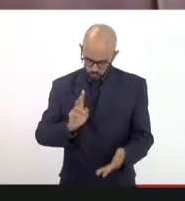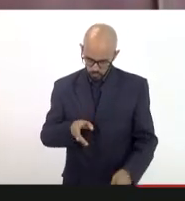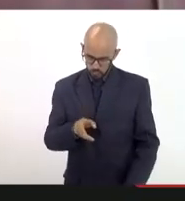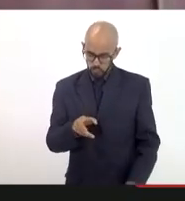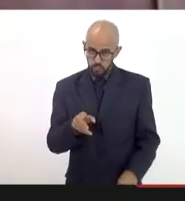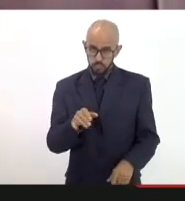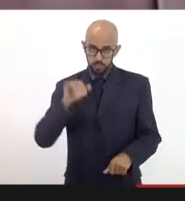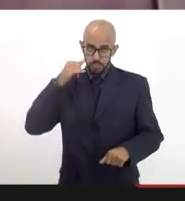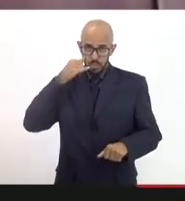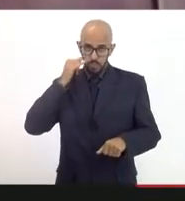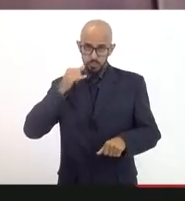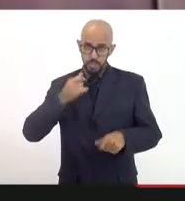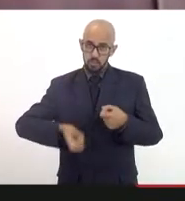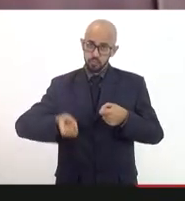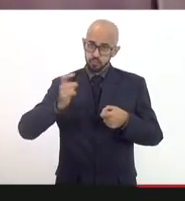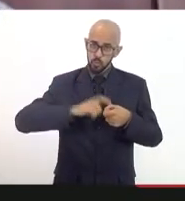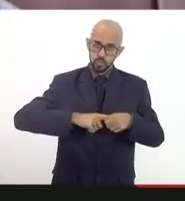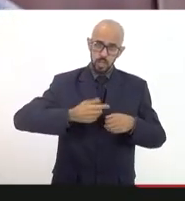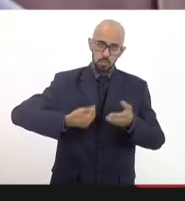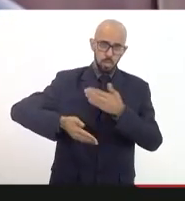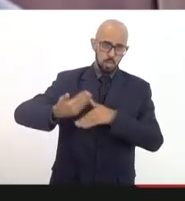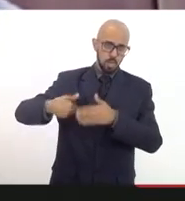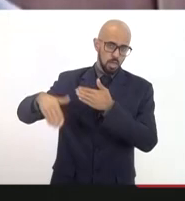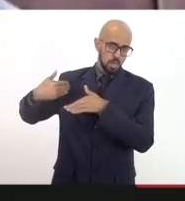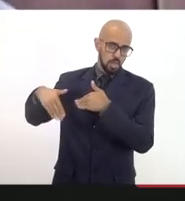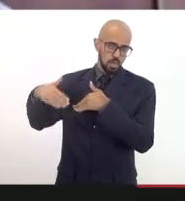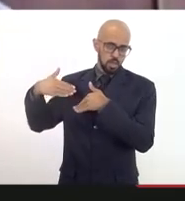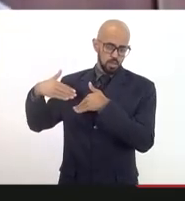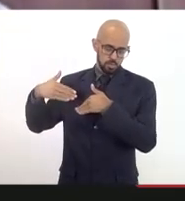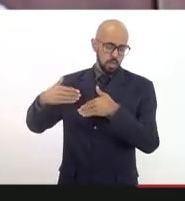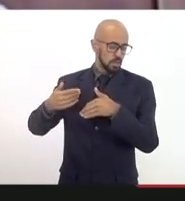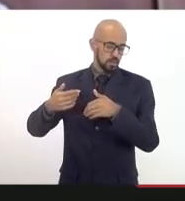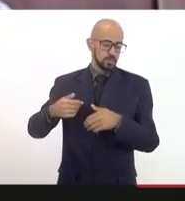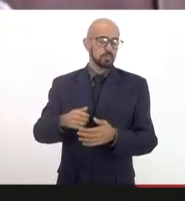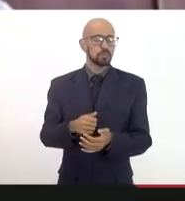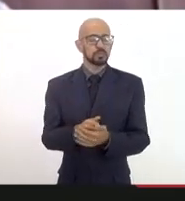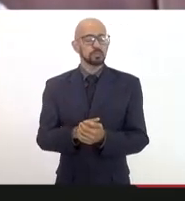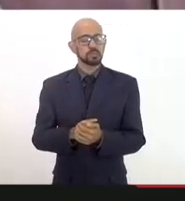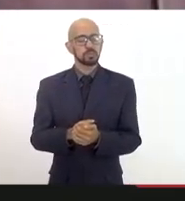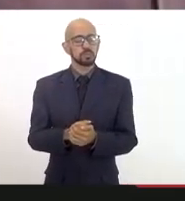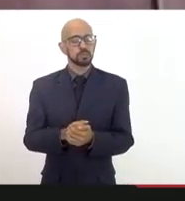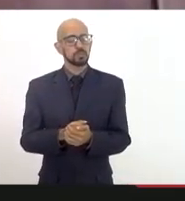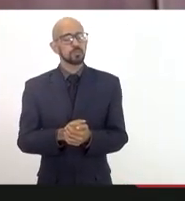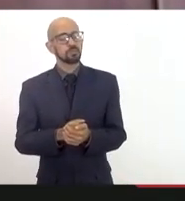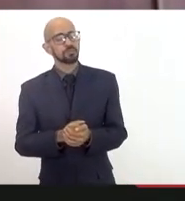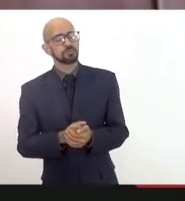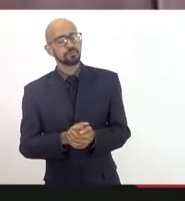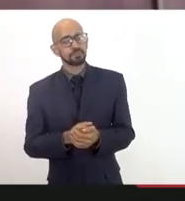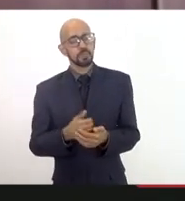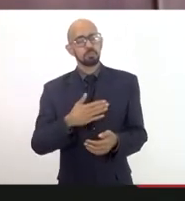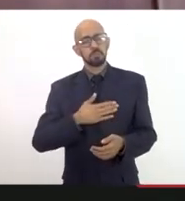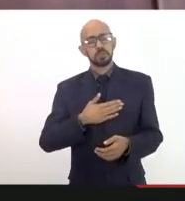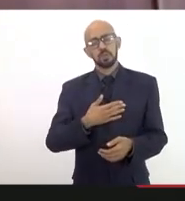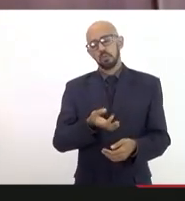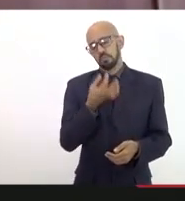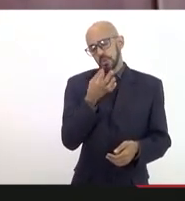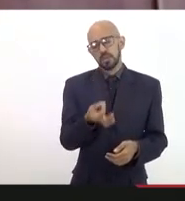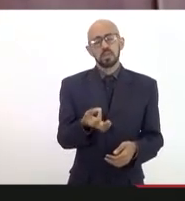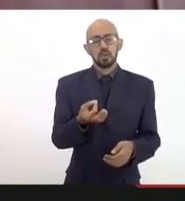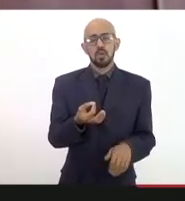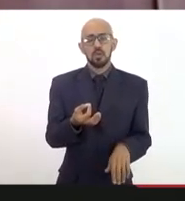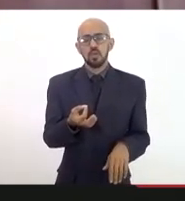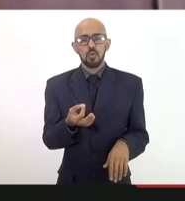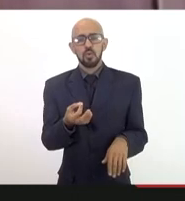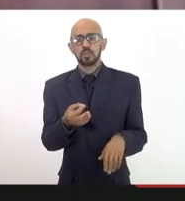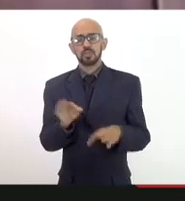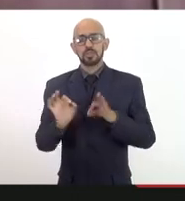e volta, né? Não tem muito sentido. Né? E eu acho que esse projeto